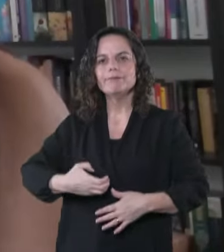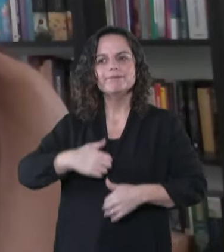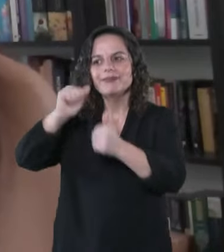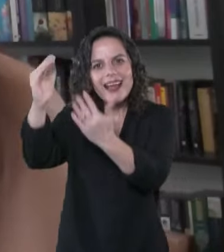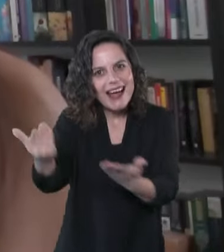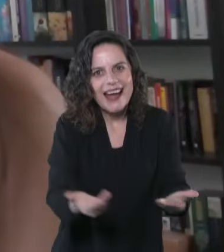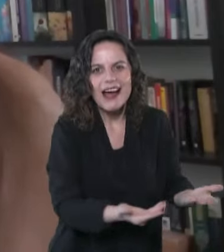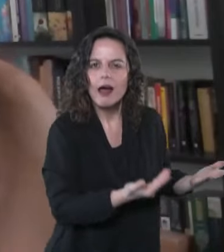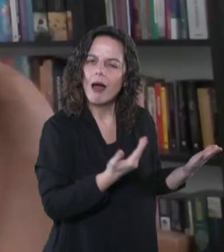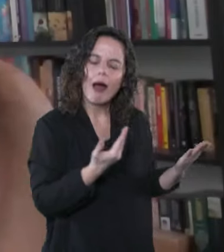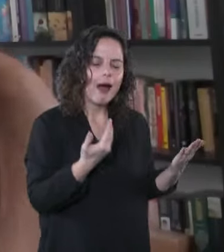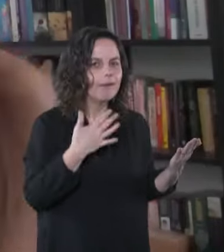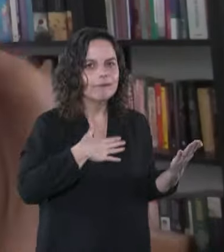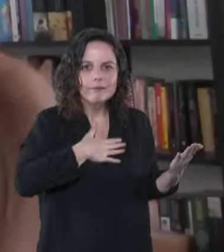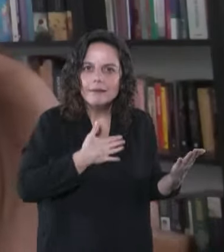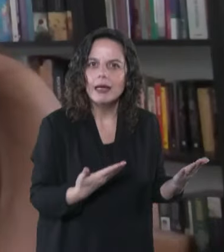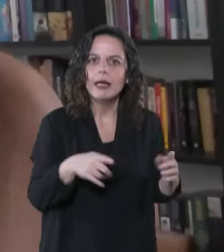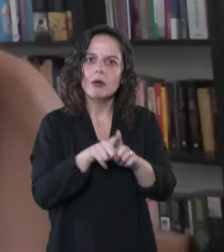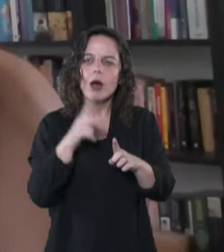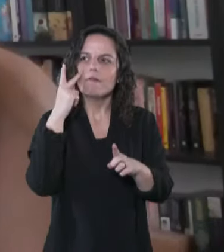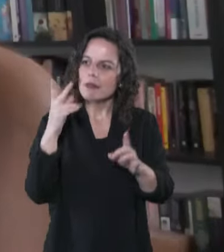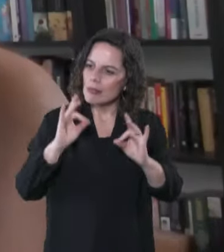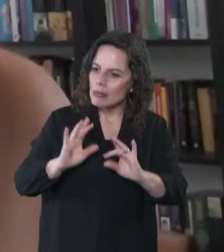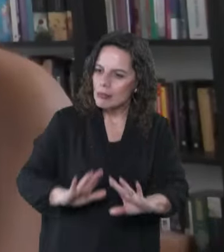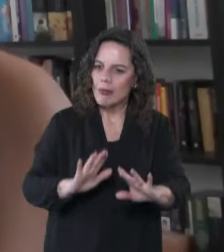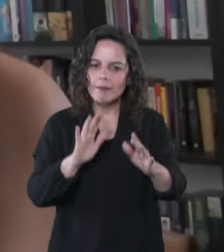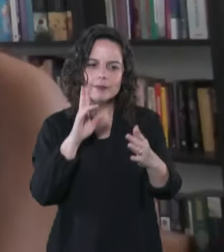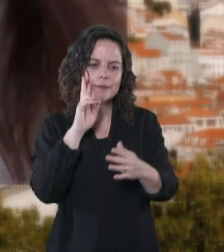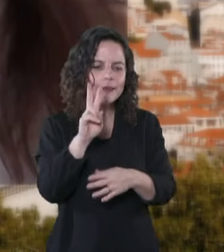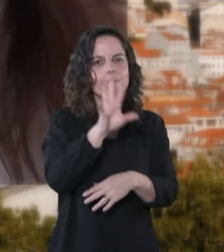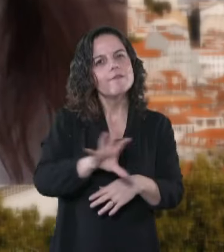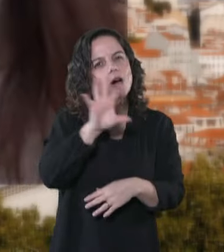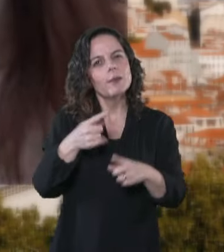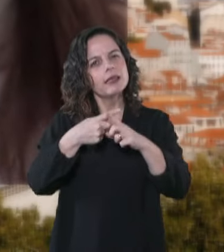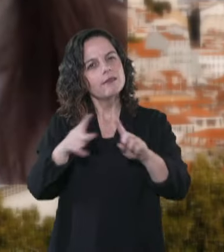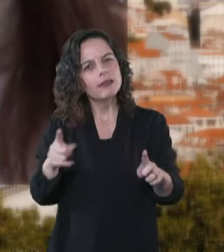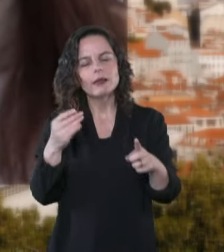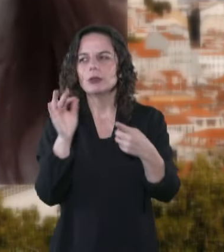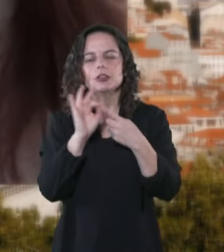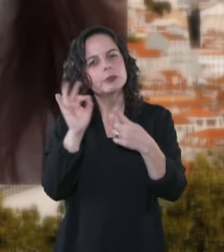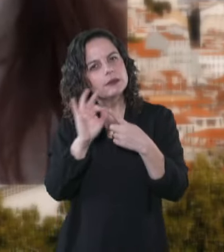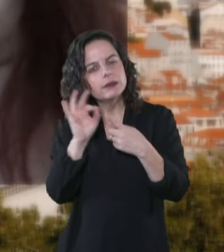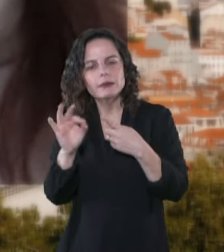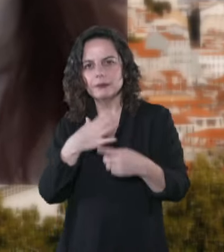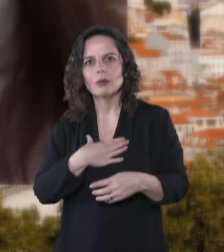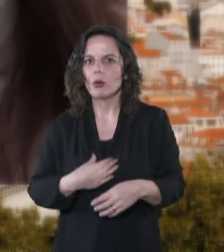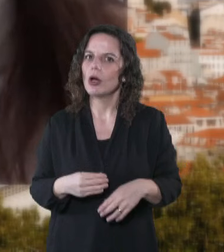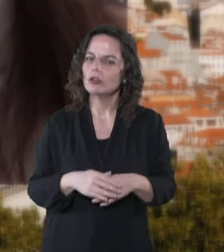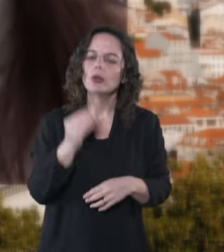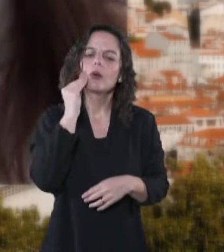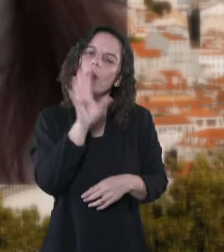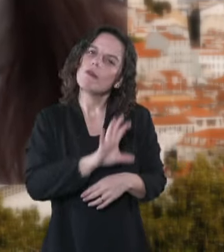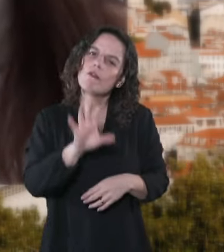pés na terra. Uma forma de ver a vida muito diferente, eu acho, muito específica. E eu gosto da